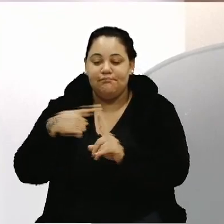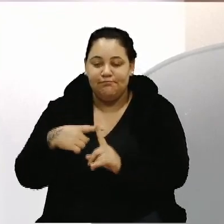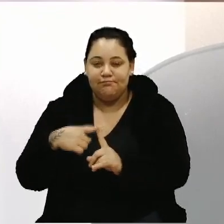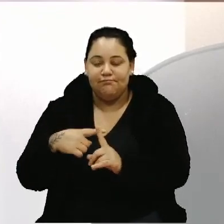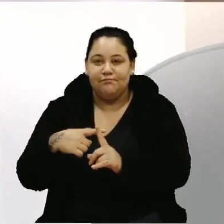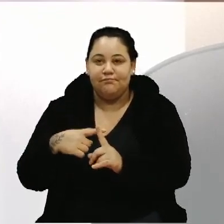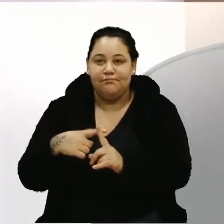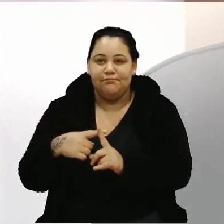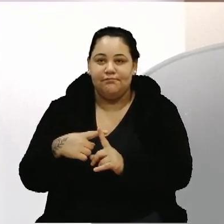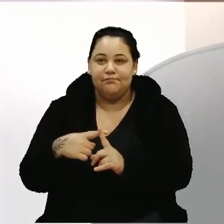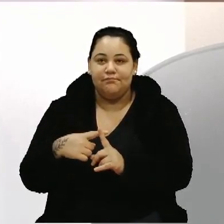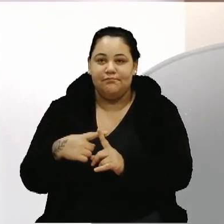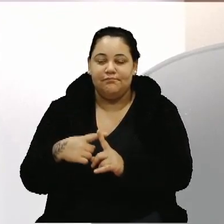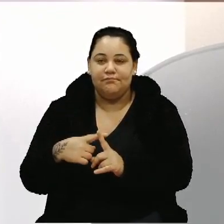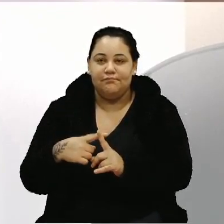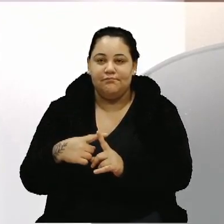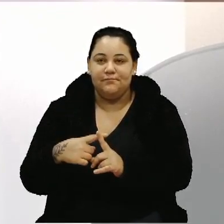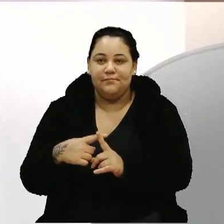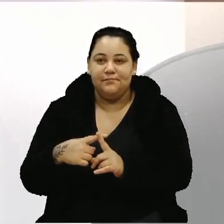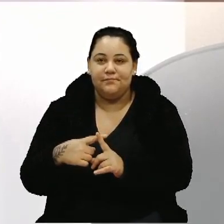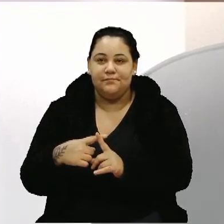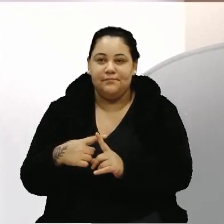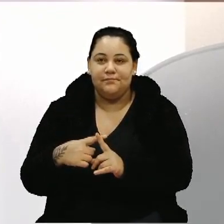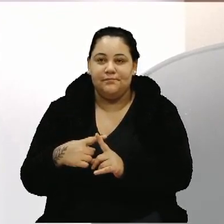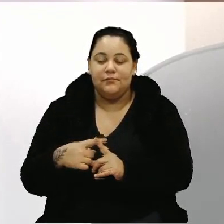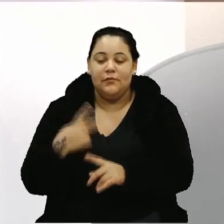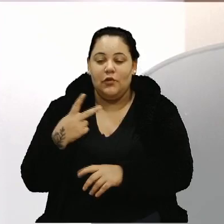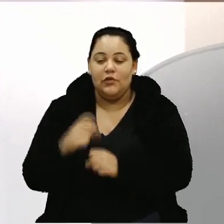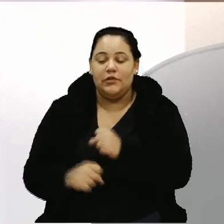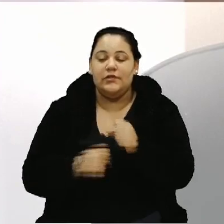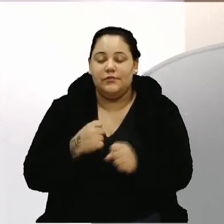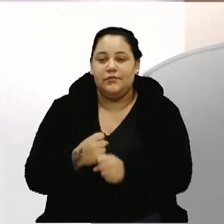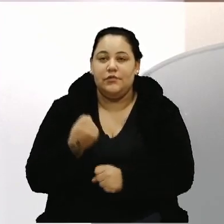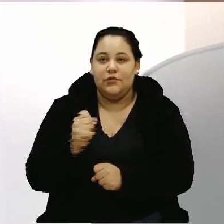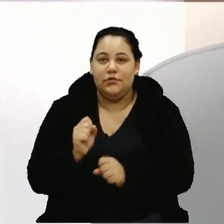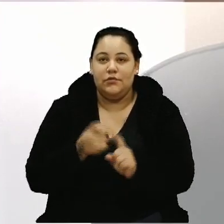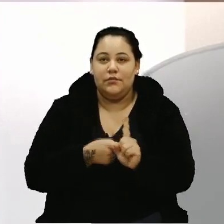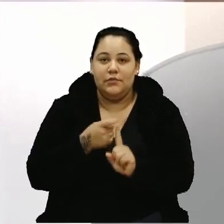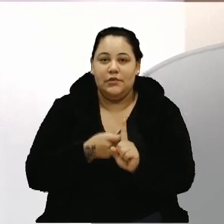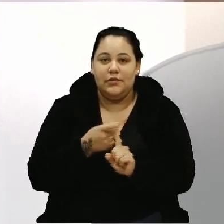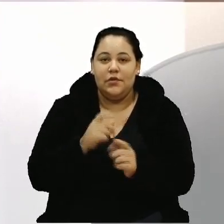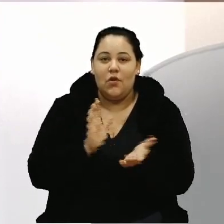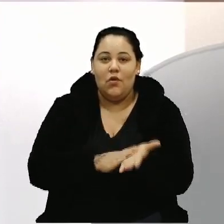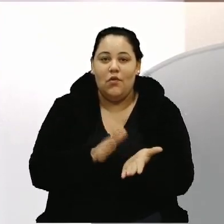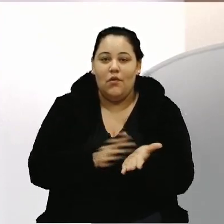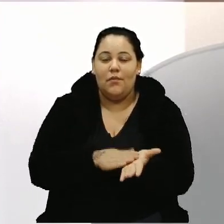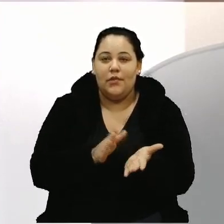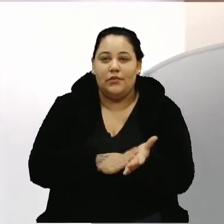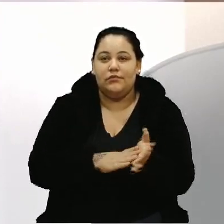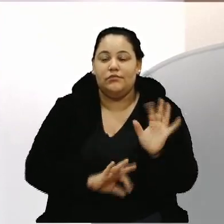Um par de sapatos, 2 anos e 8 meses cobrando o projeto.